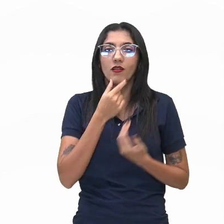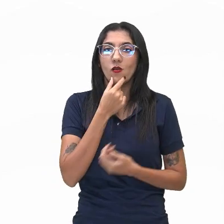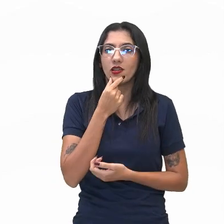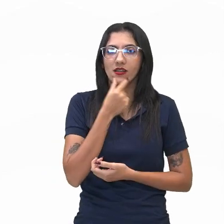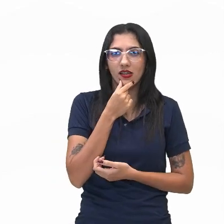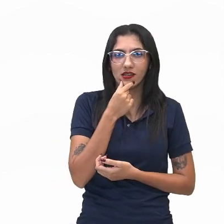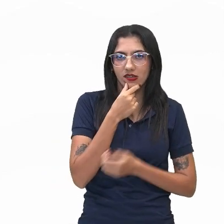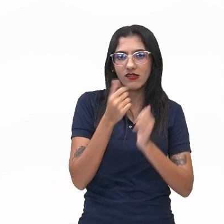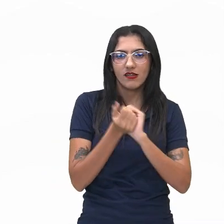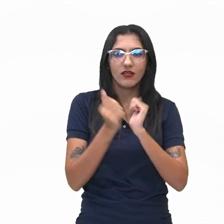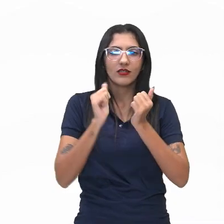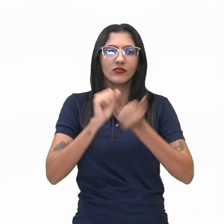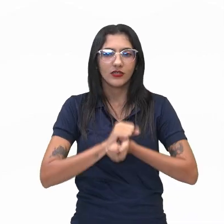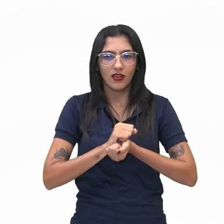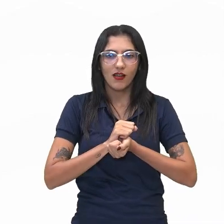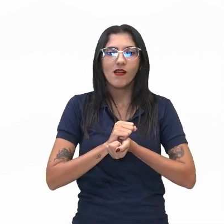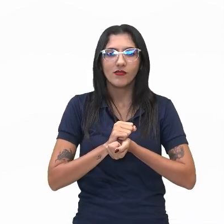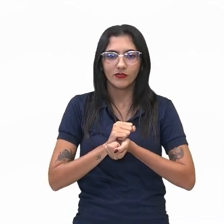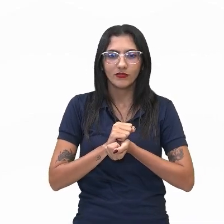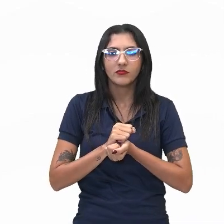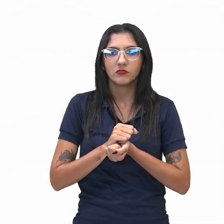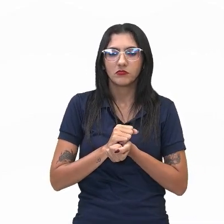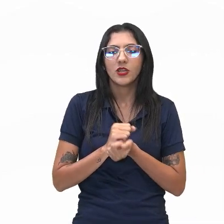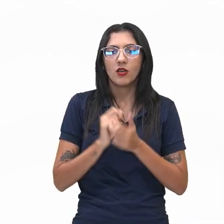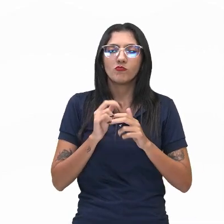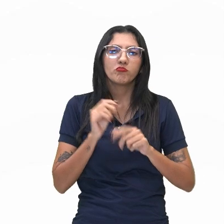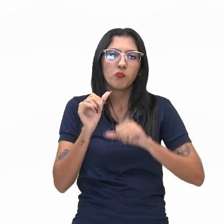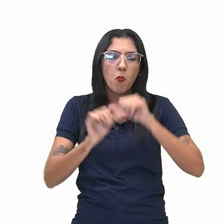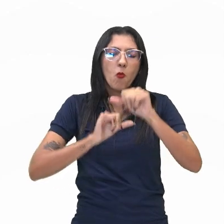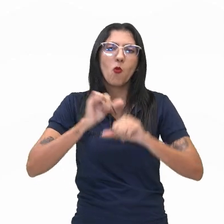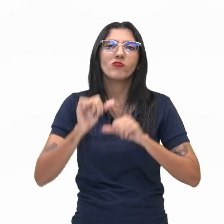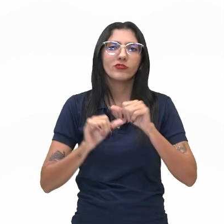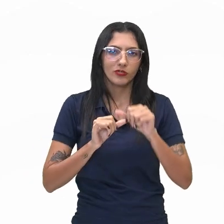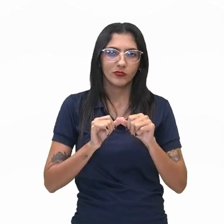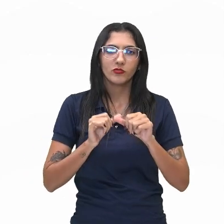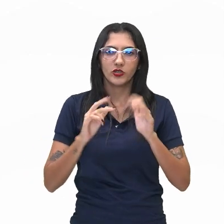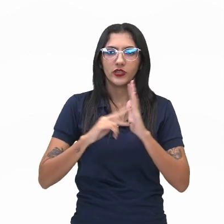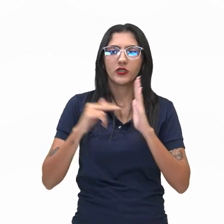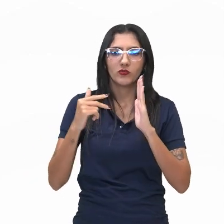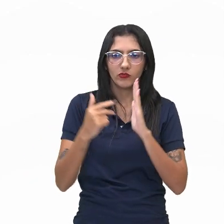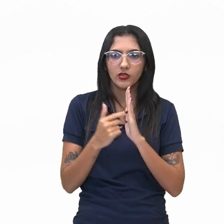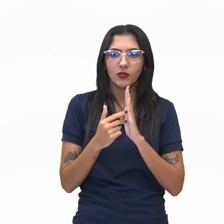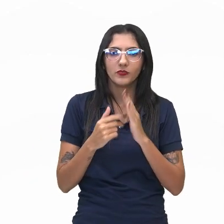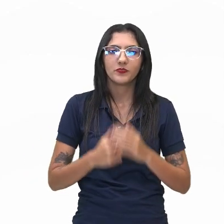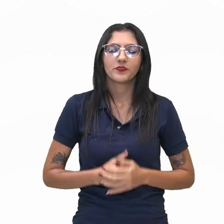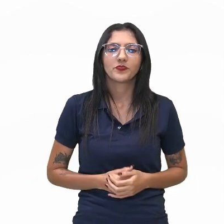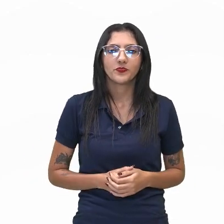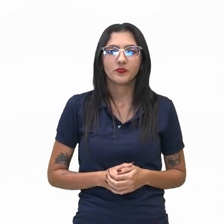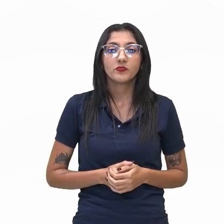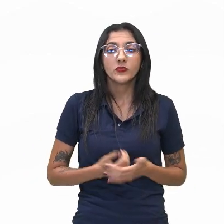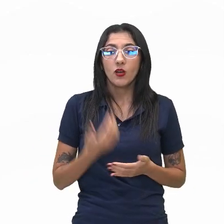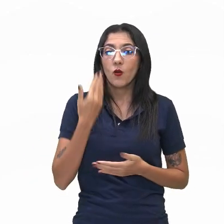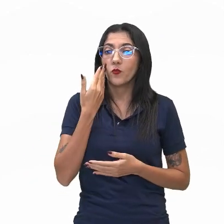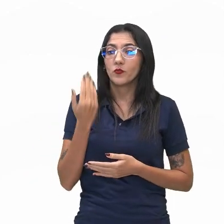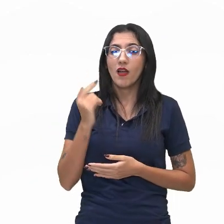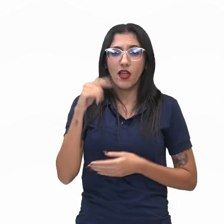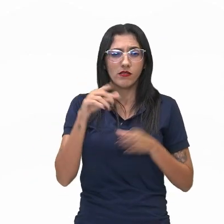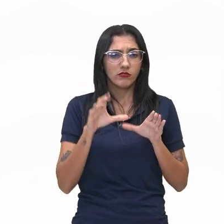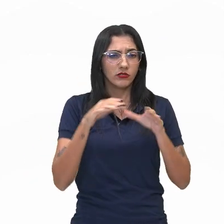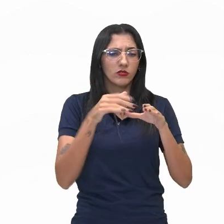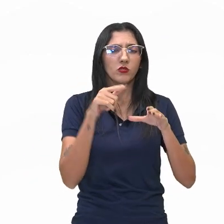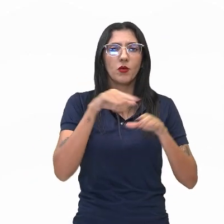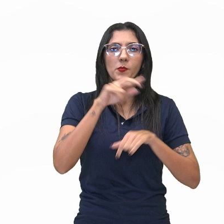né? South Africa, por isso que ficou como BRICS. Esse grupo, gente, é de países,